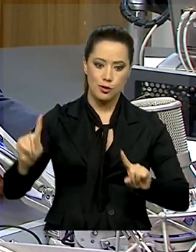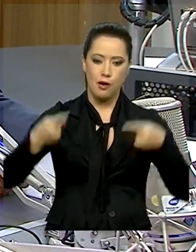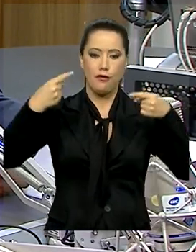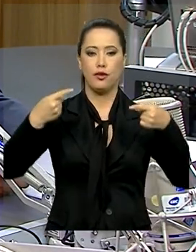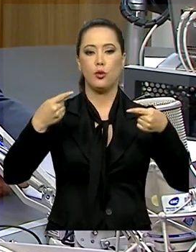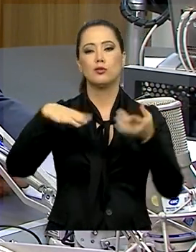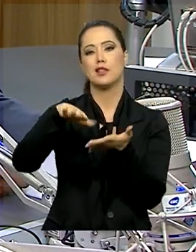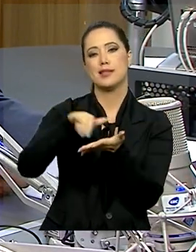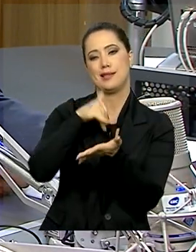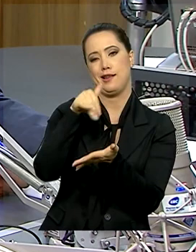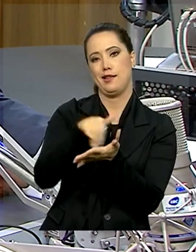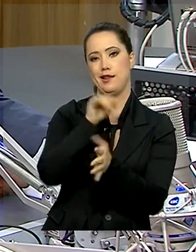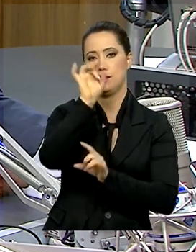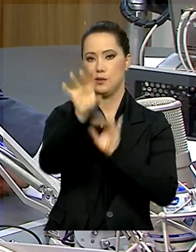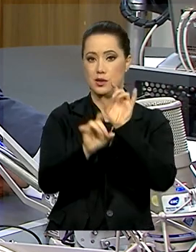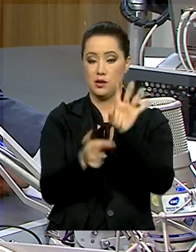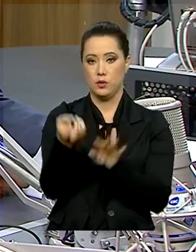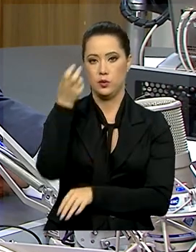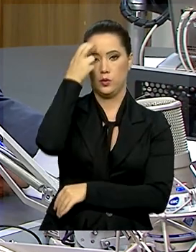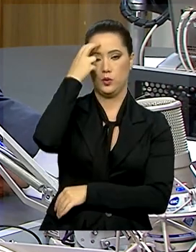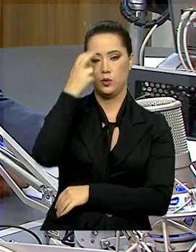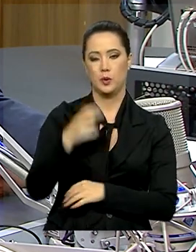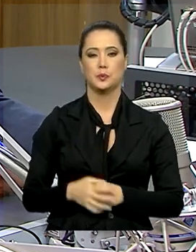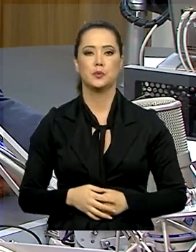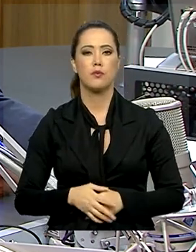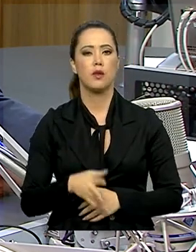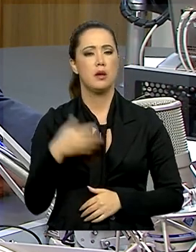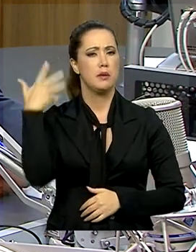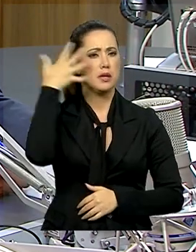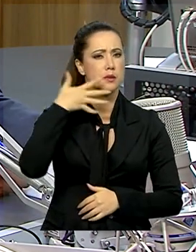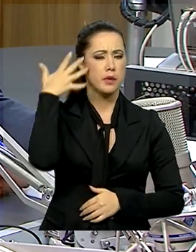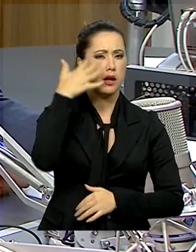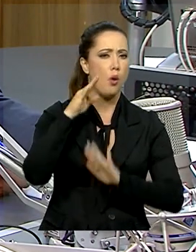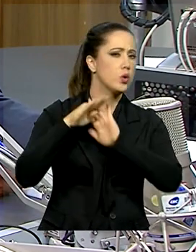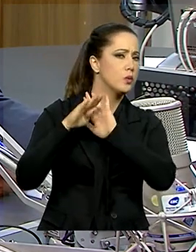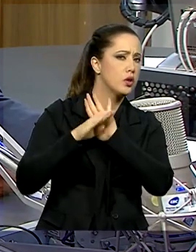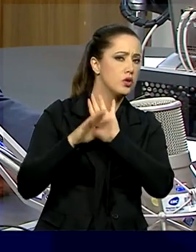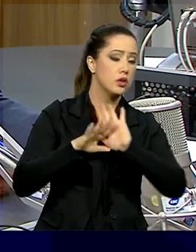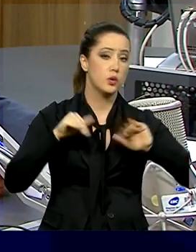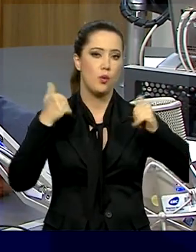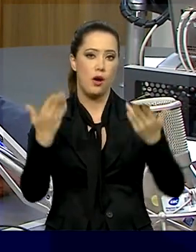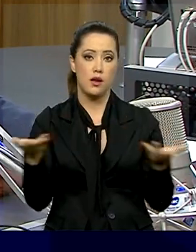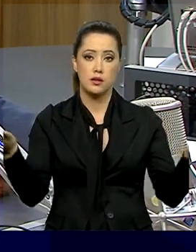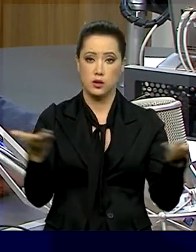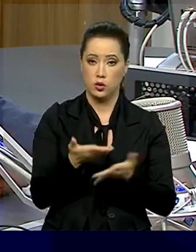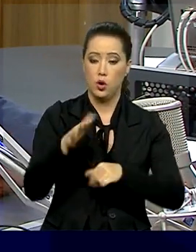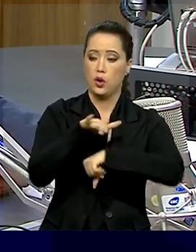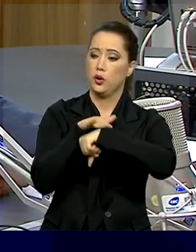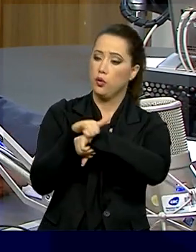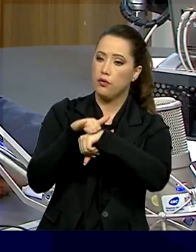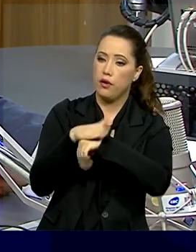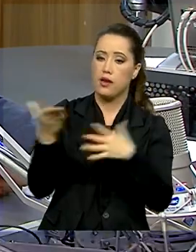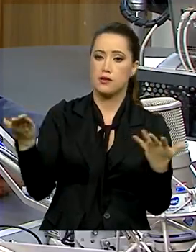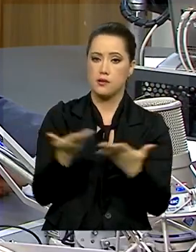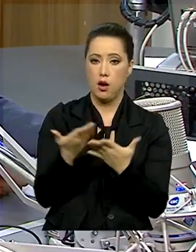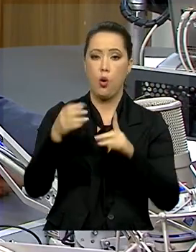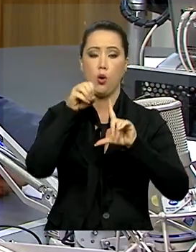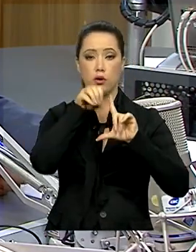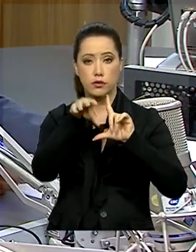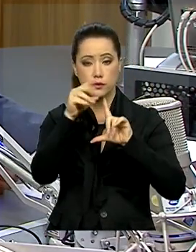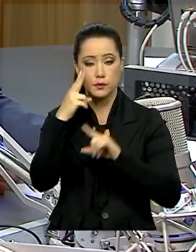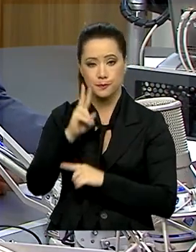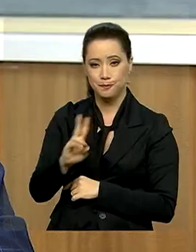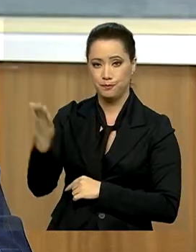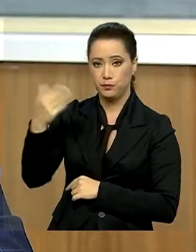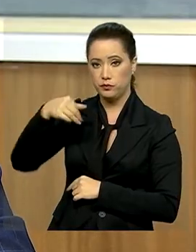desafio da secretaria especial da cultura e para falar sobre os projetos para a área a gente conversa ao vivo com o secretário especial da cultura Mário Frias